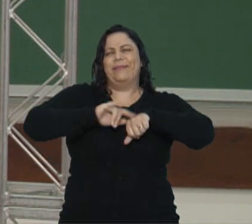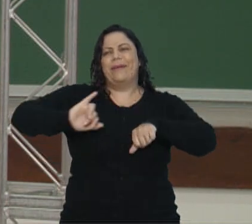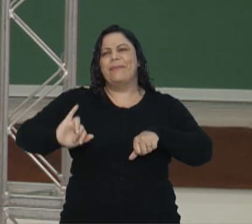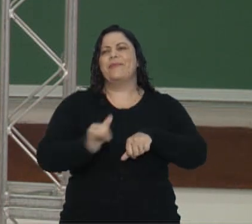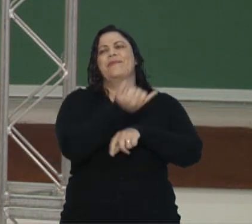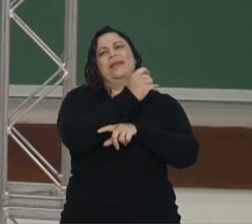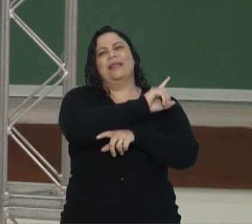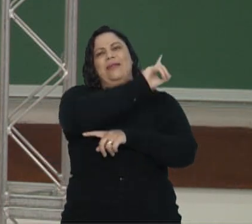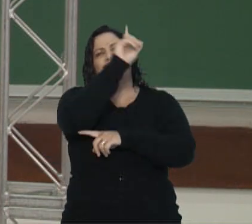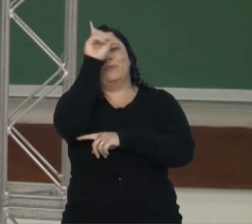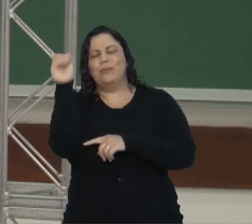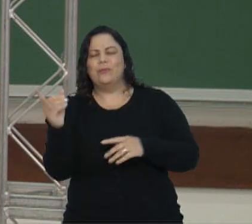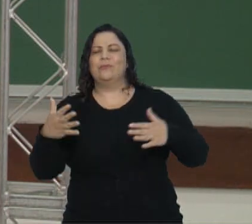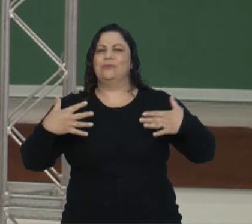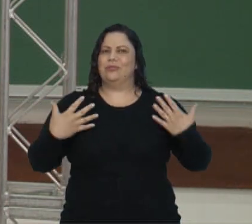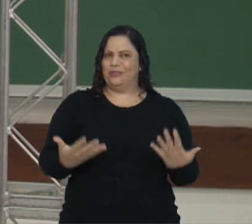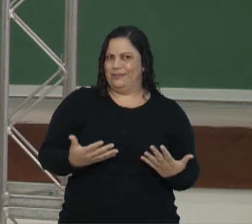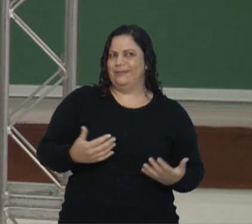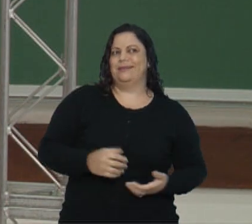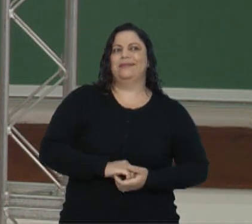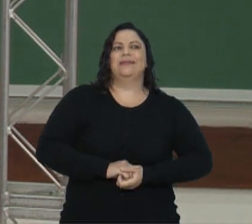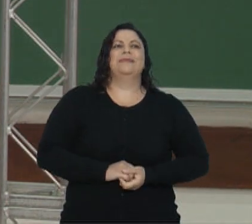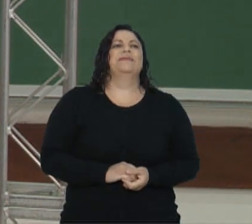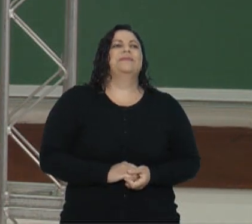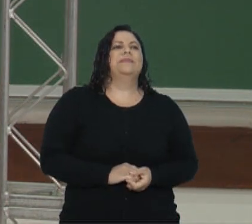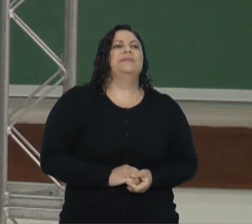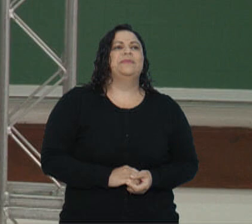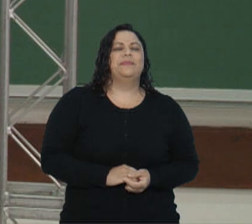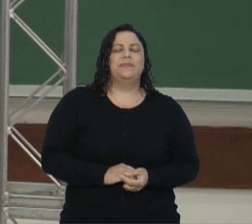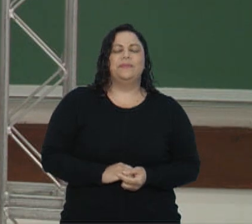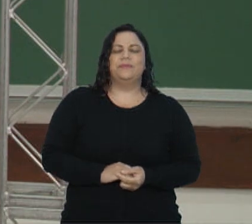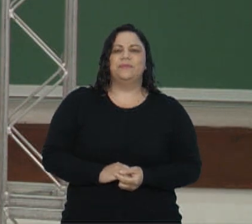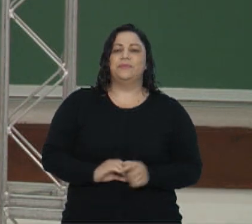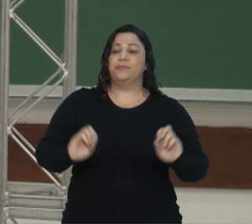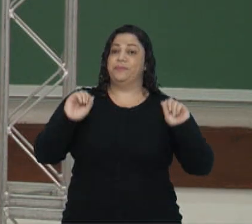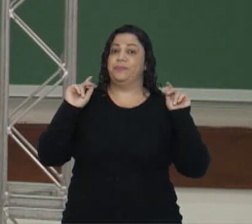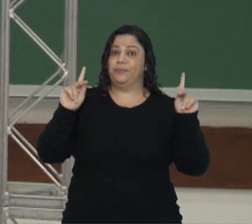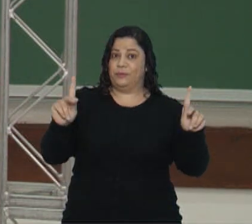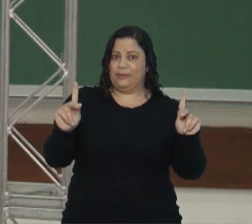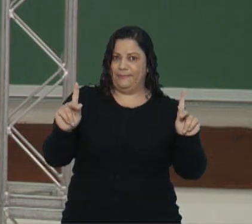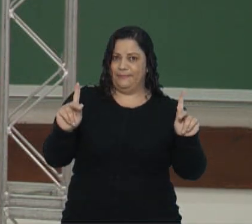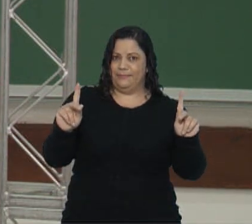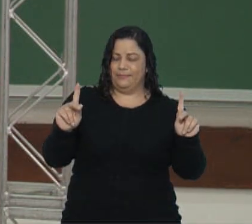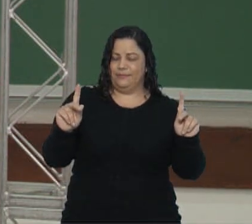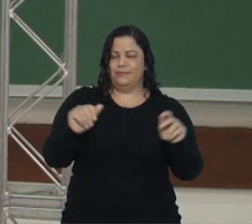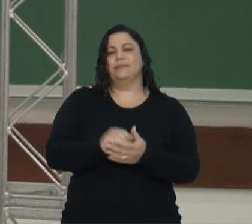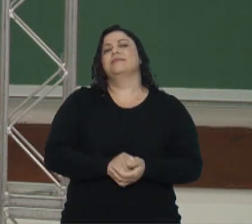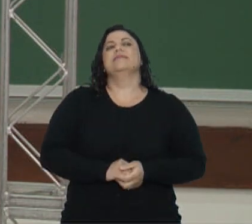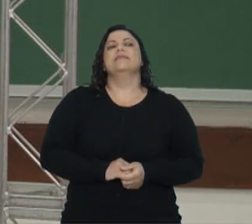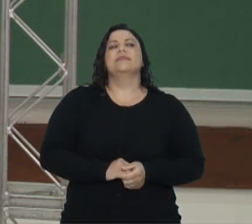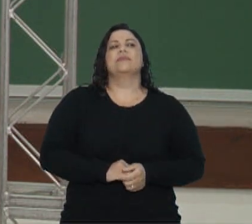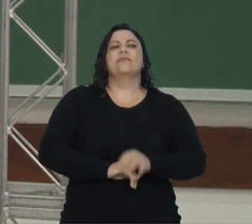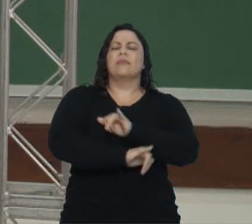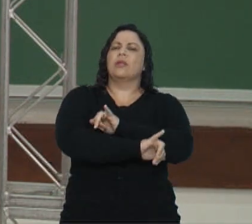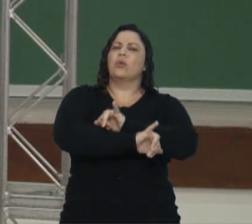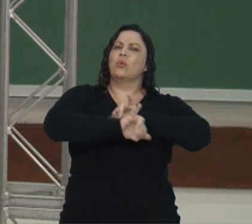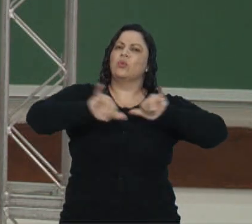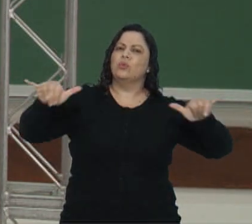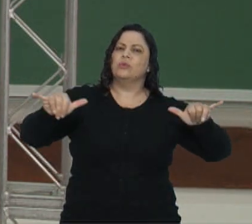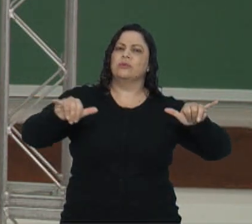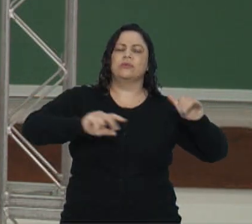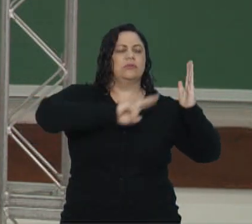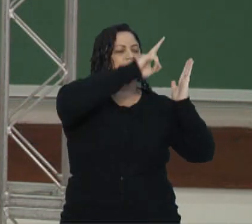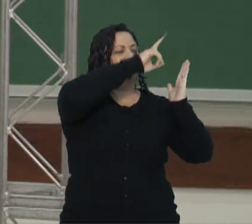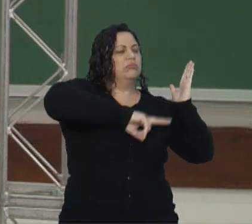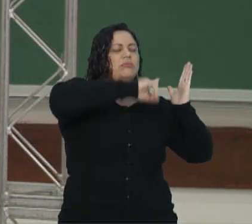bem aí tudo que a gente faz, tá certo? Ok, voltando então para a notícia lida, né? A notícia lida fala: